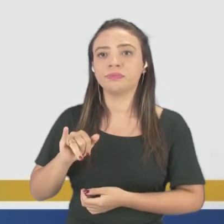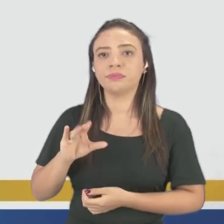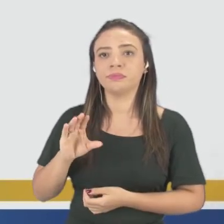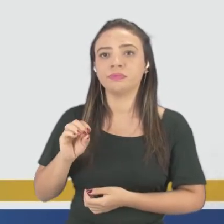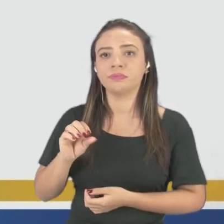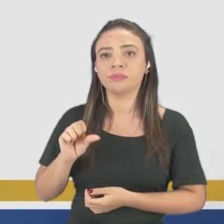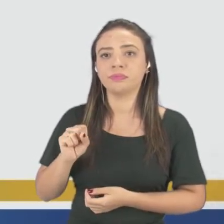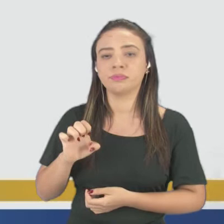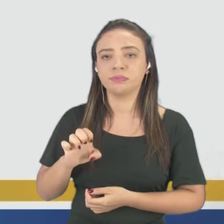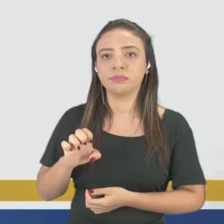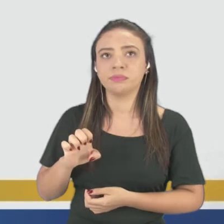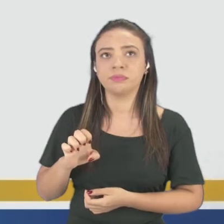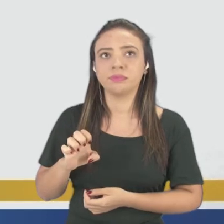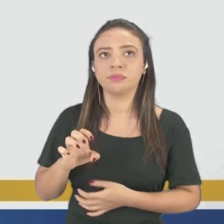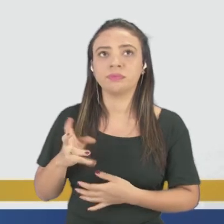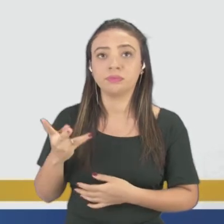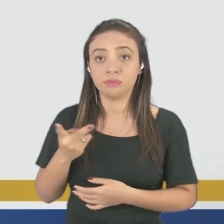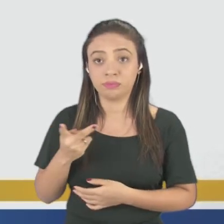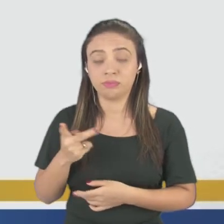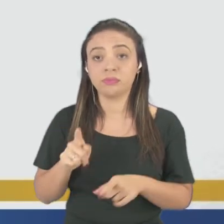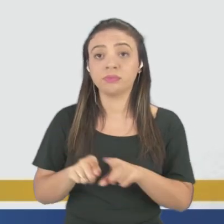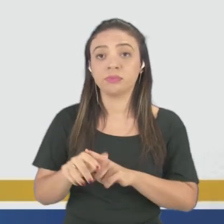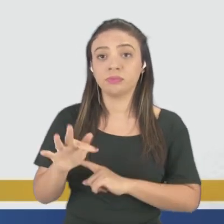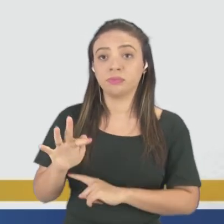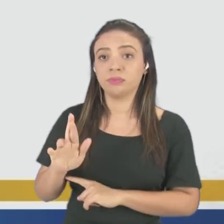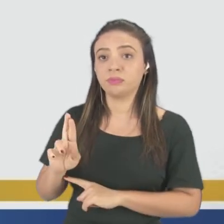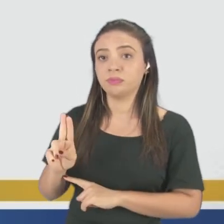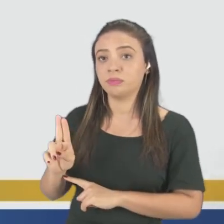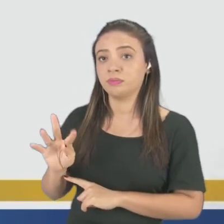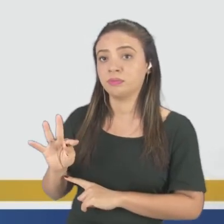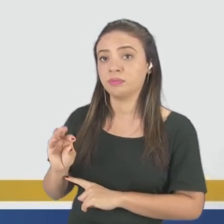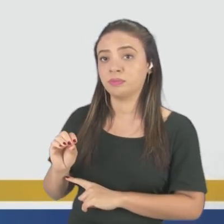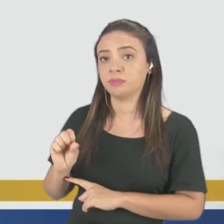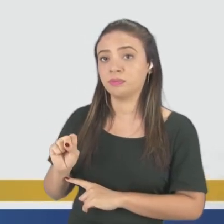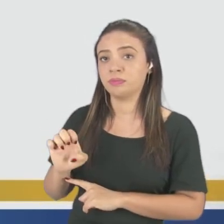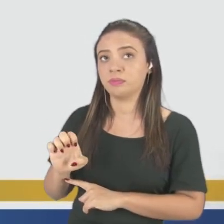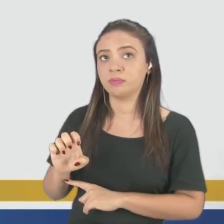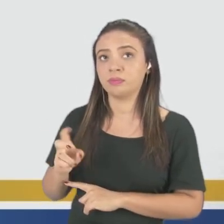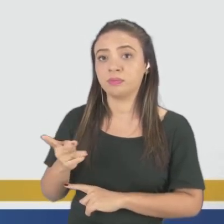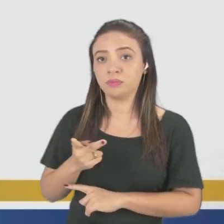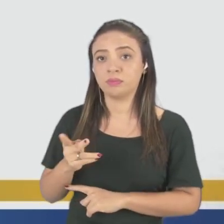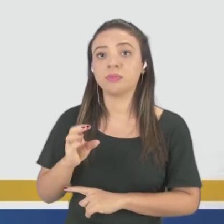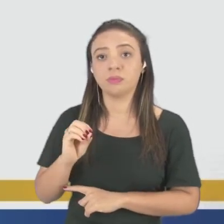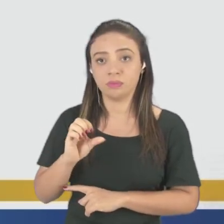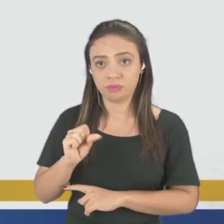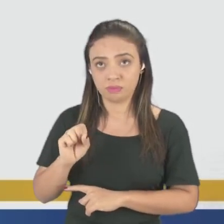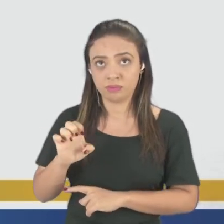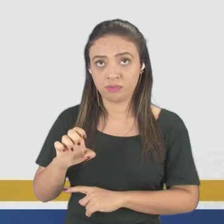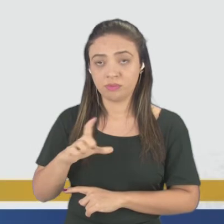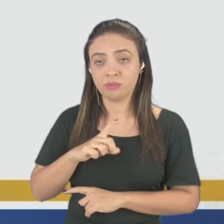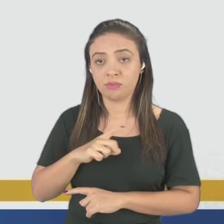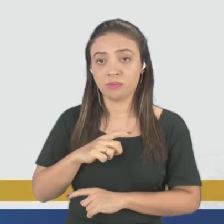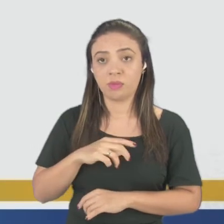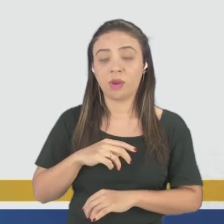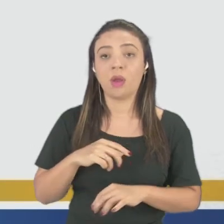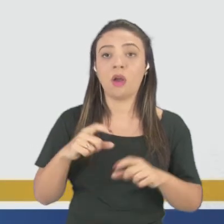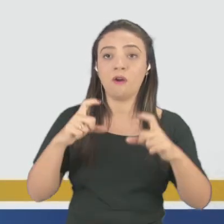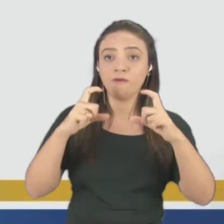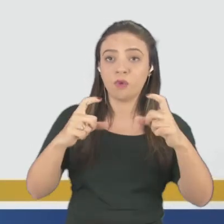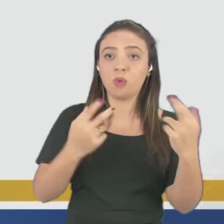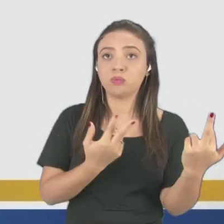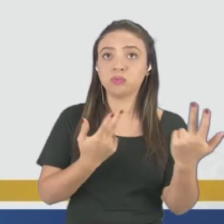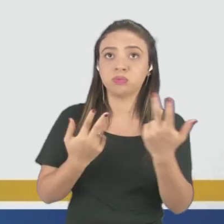glicose a frutose falei das duas para vocês são vozes que possui a mesma fórmula